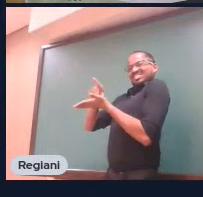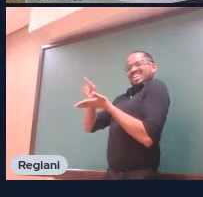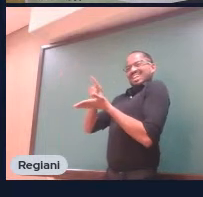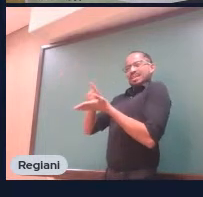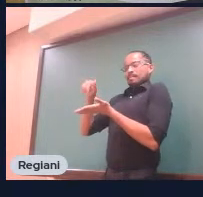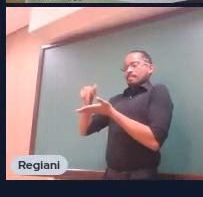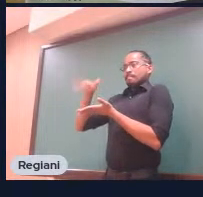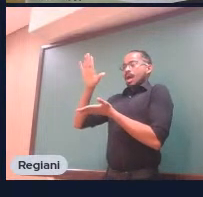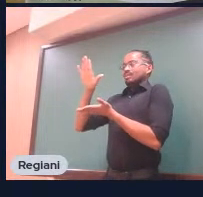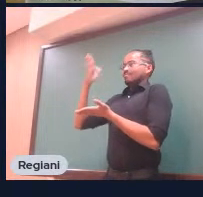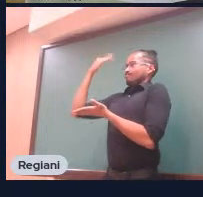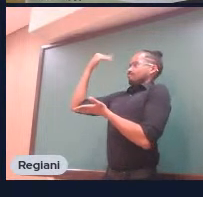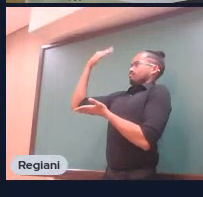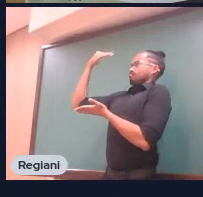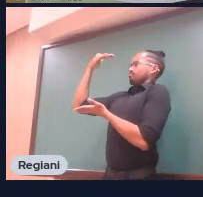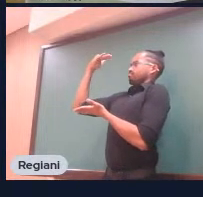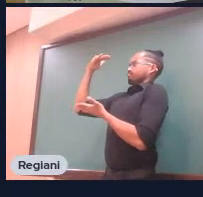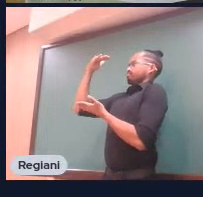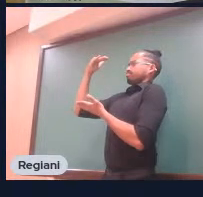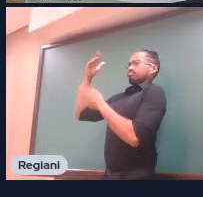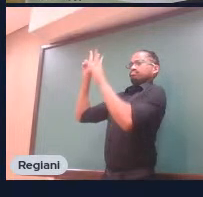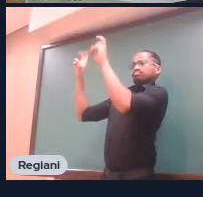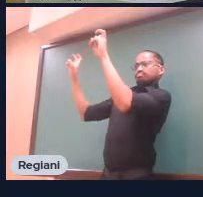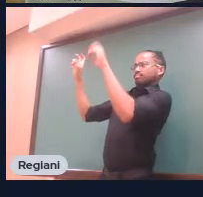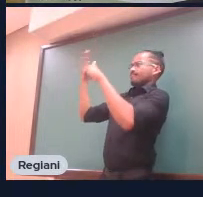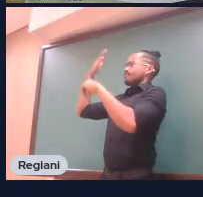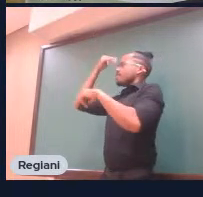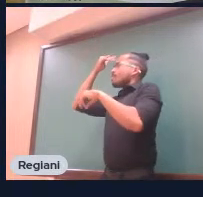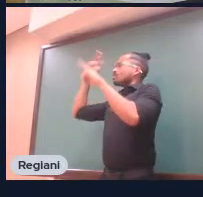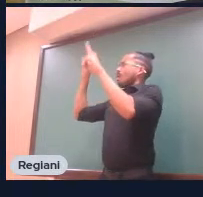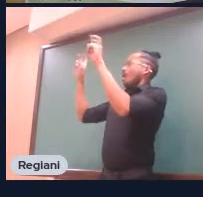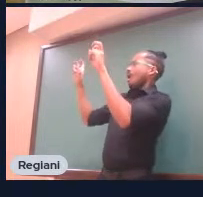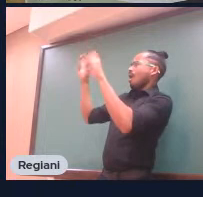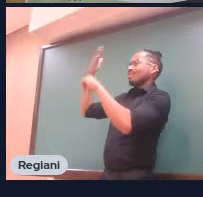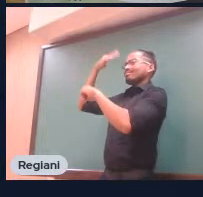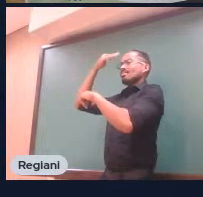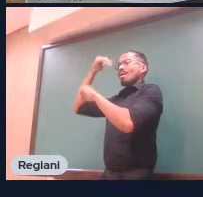publicações de referências que são